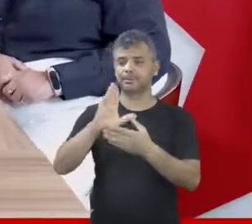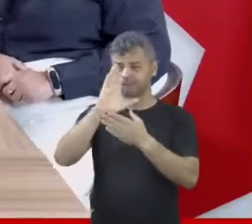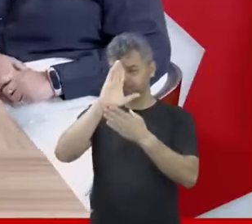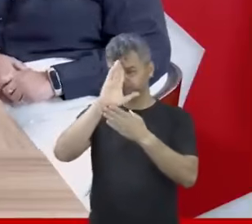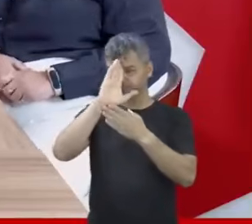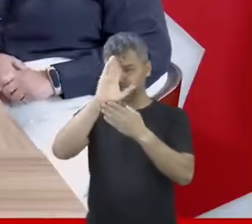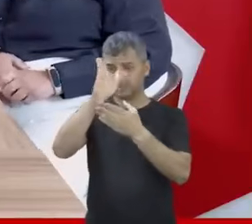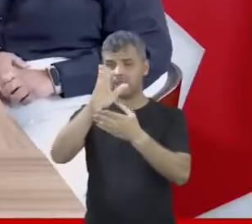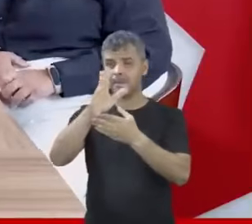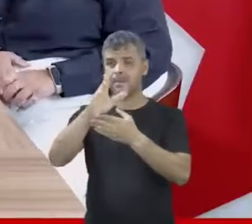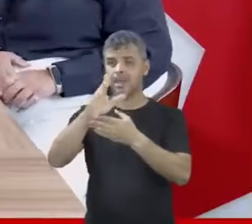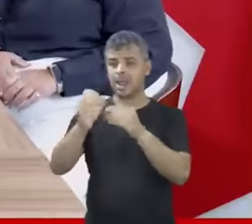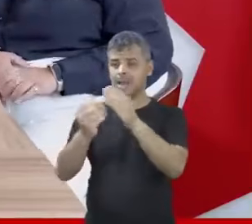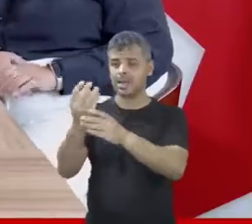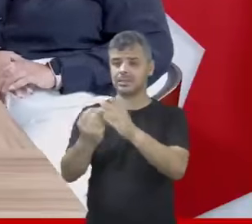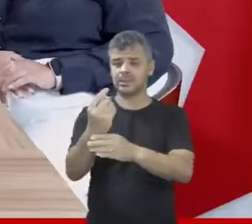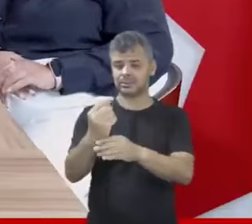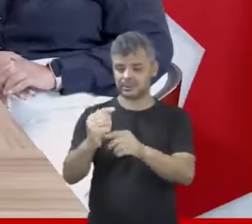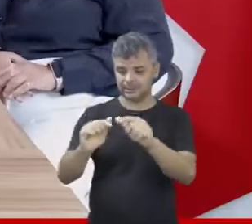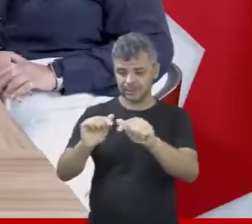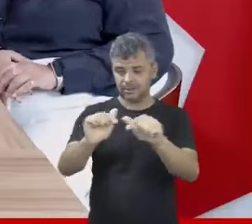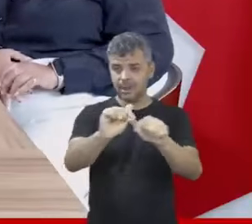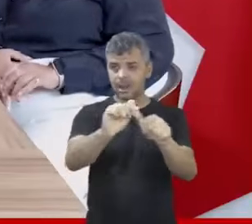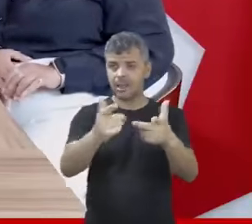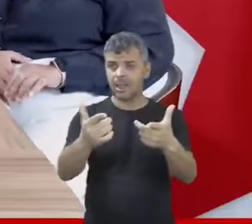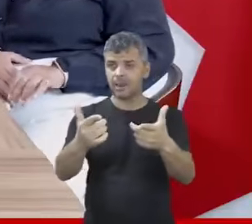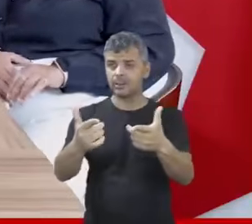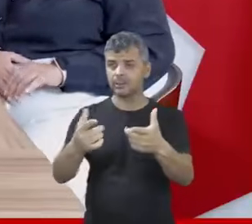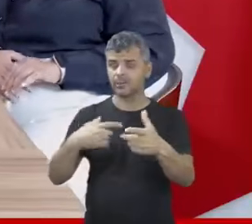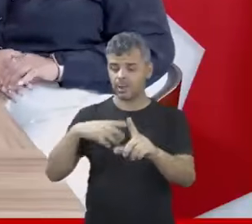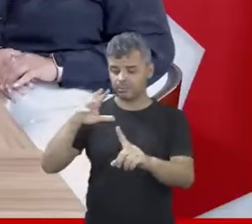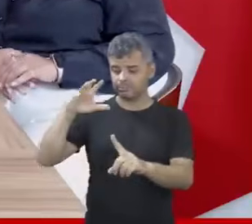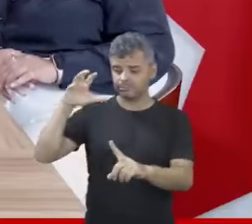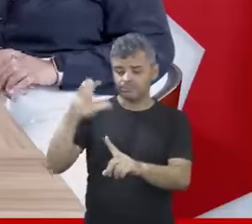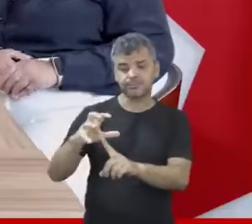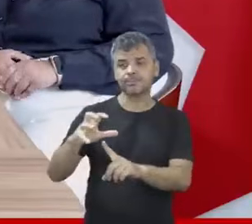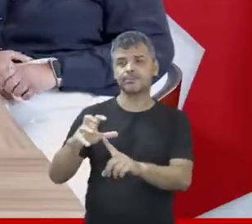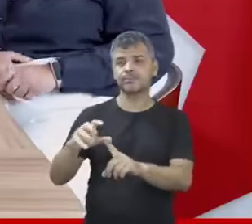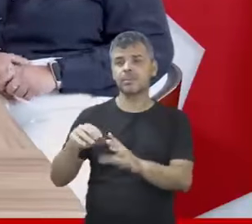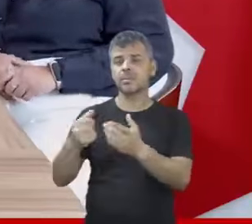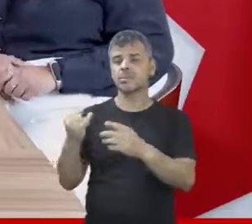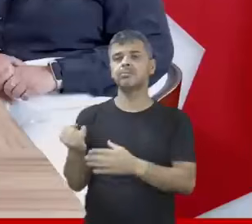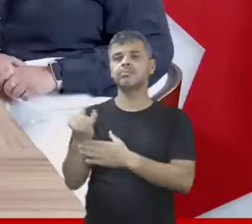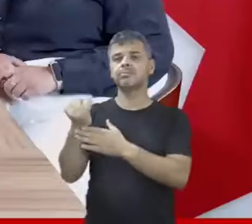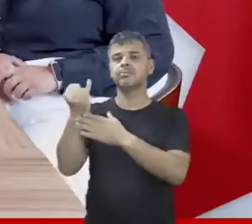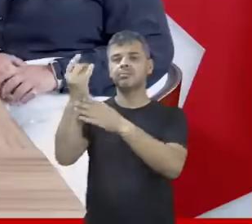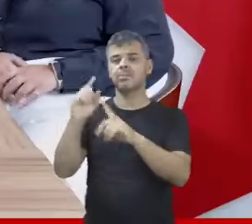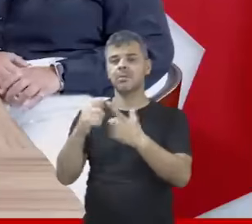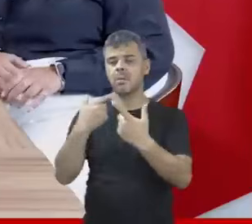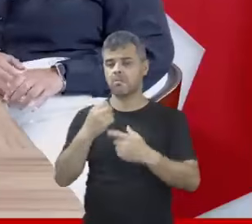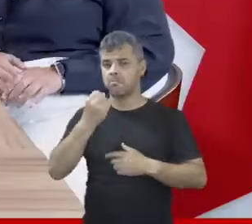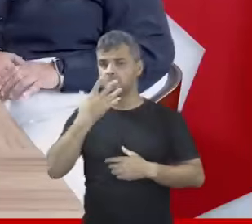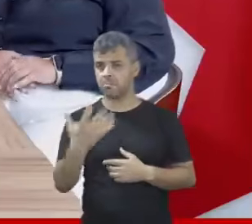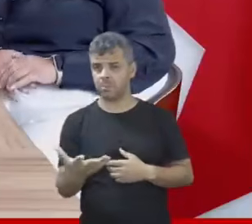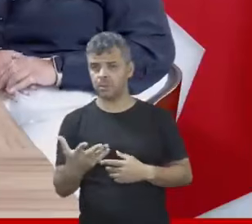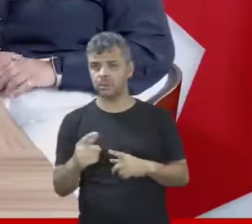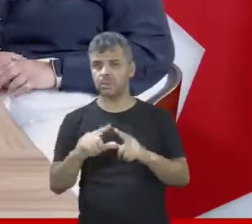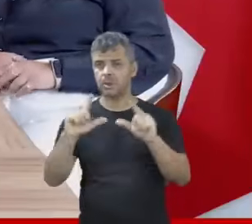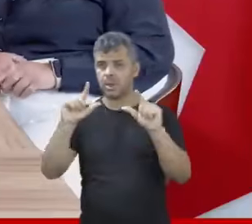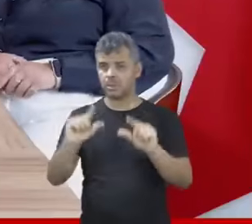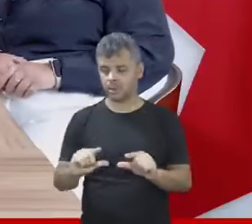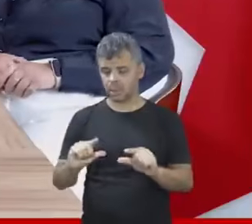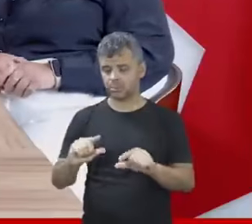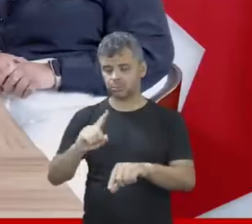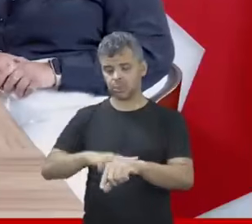principal é a maior geração de emprego, né? Eu acho que isso vai impactar de uma forma muito importante, positiva, com menores jornadas